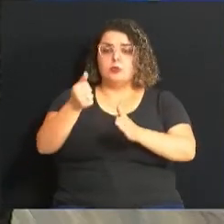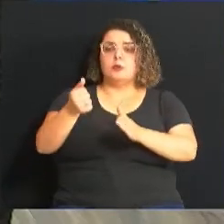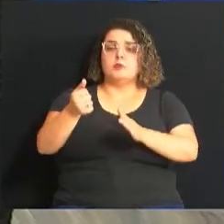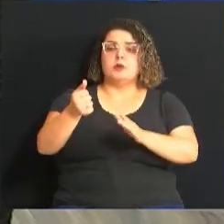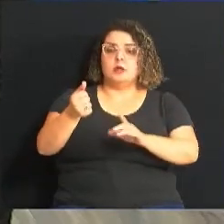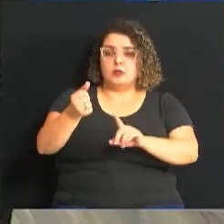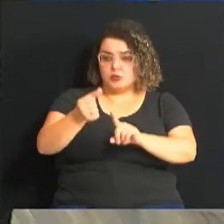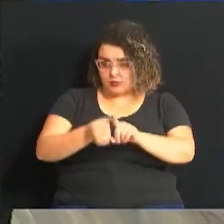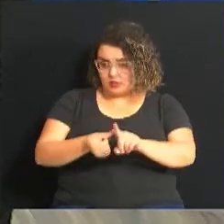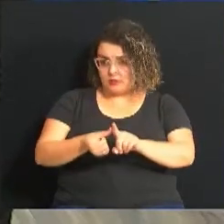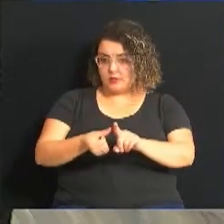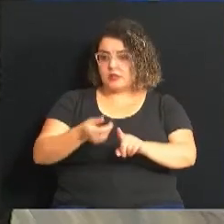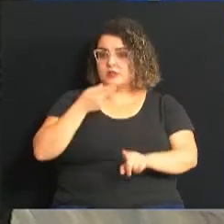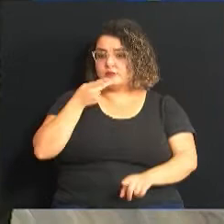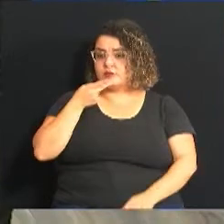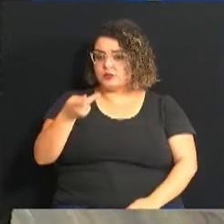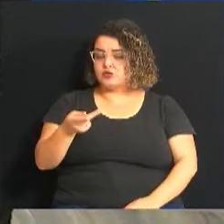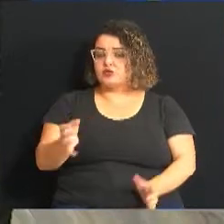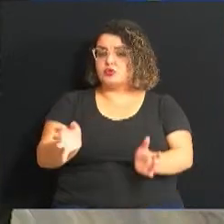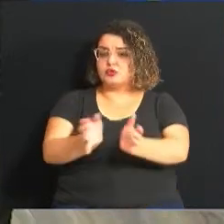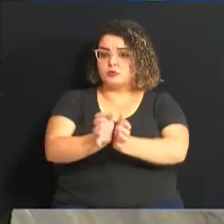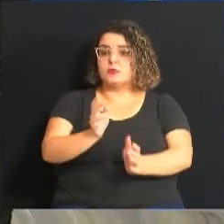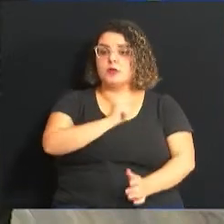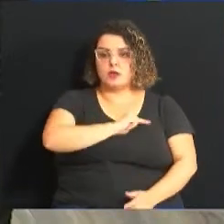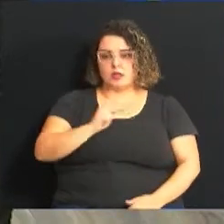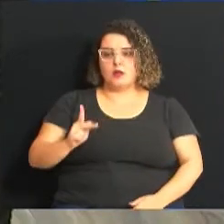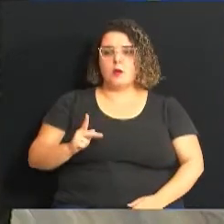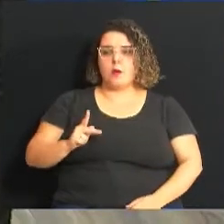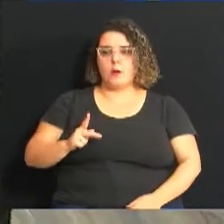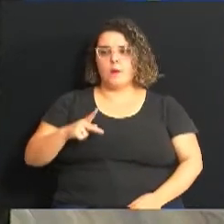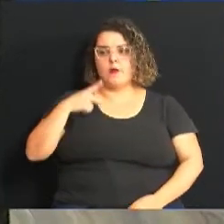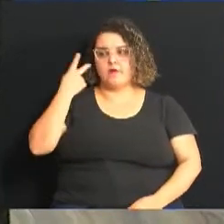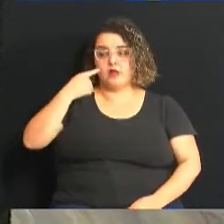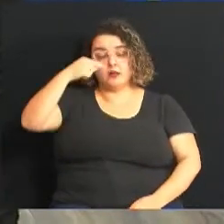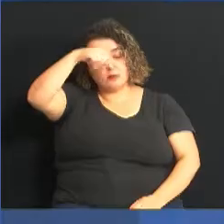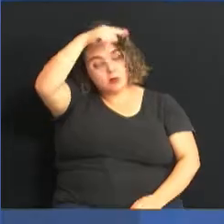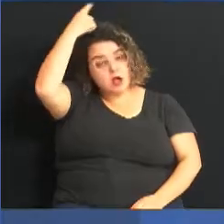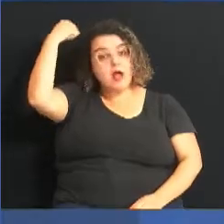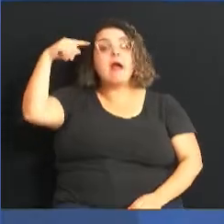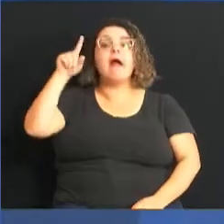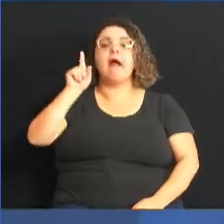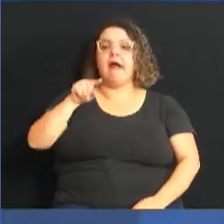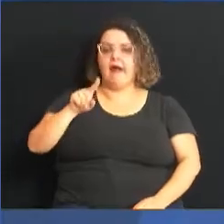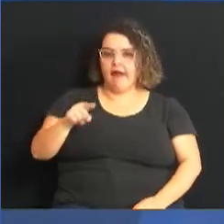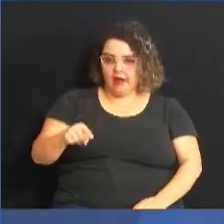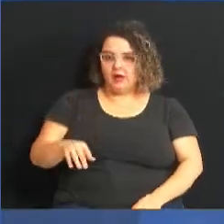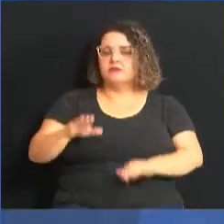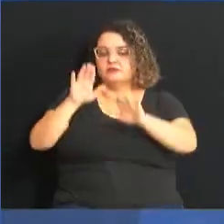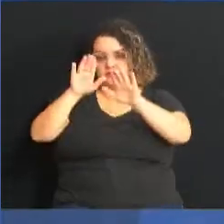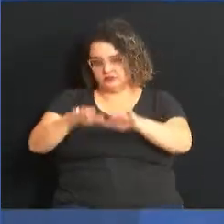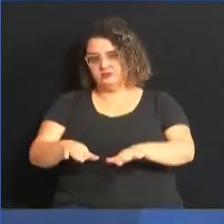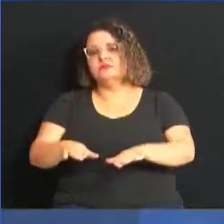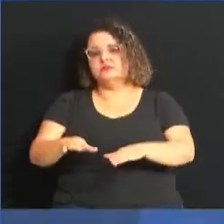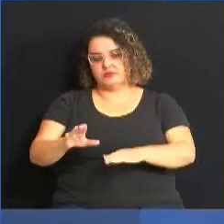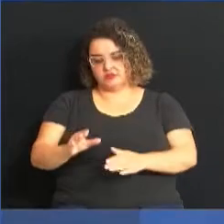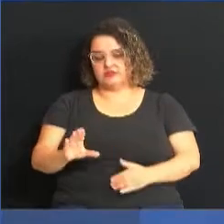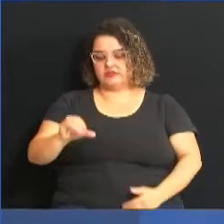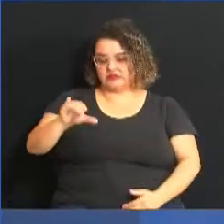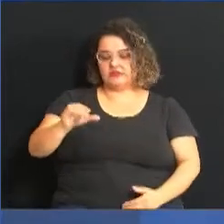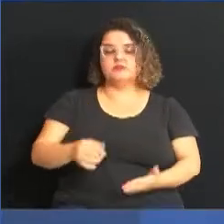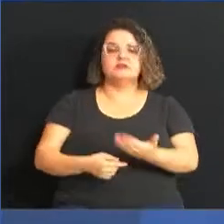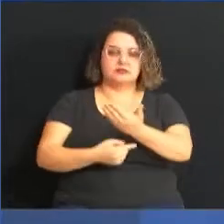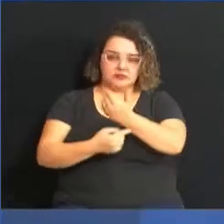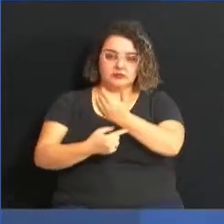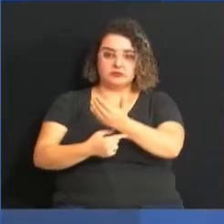gente fala agora de uma comissão que é presidida pelo vereador Paulo Gaspar. É a Comissão Permanente de Ciência e Tecnologia, que durante o